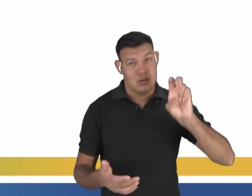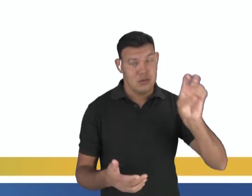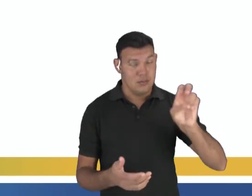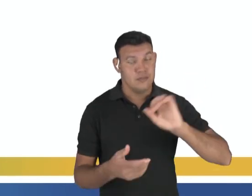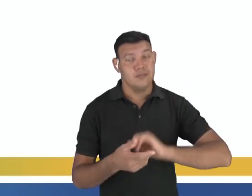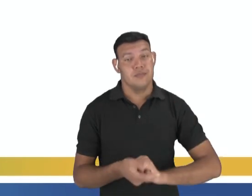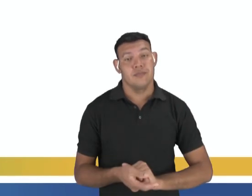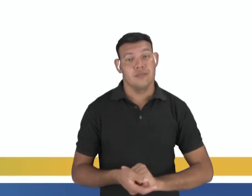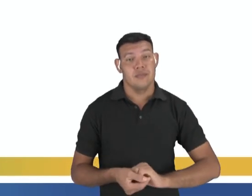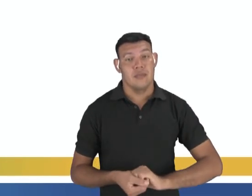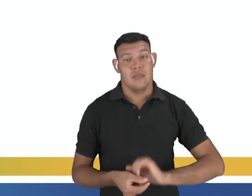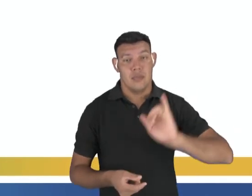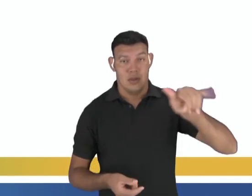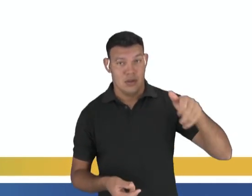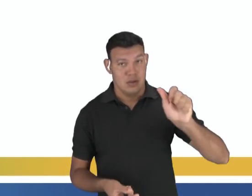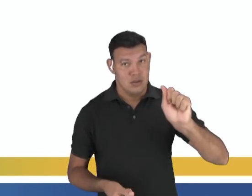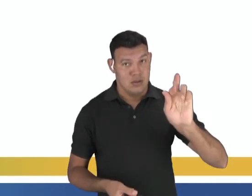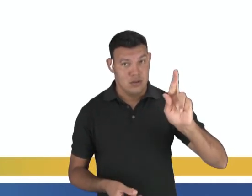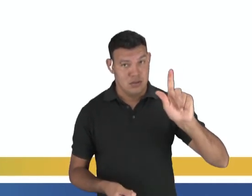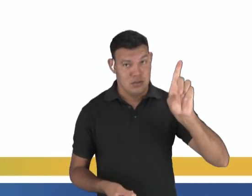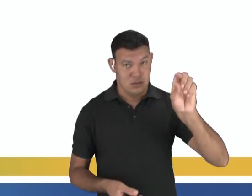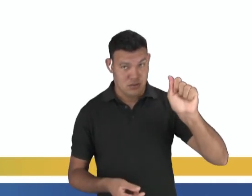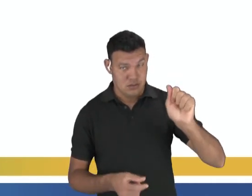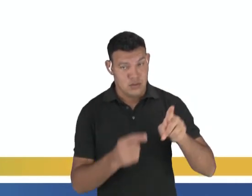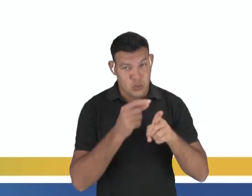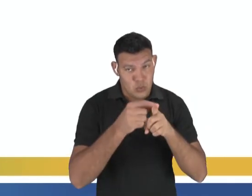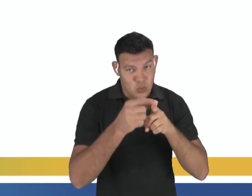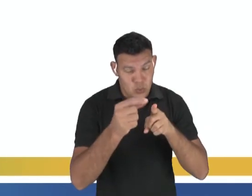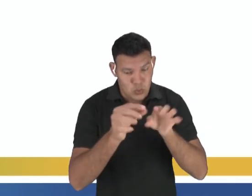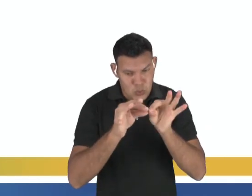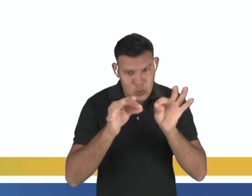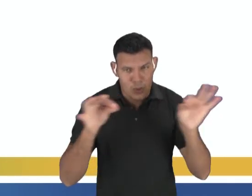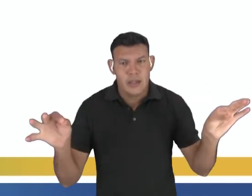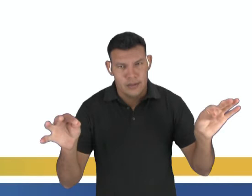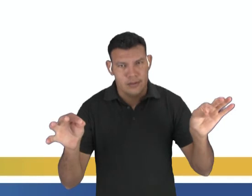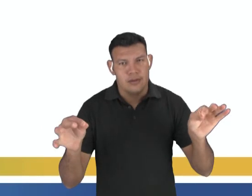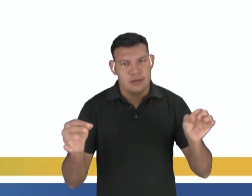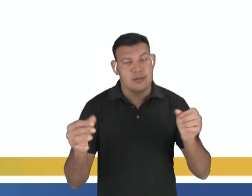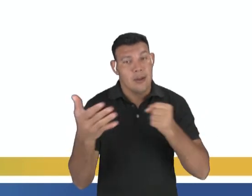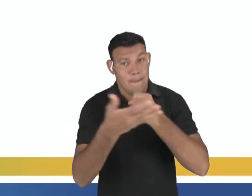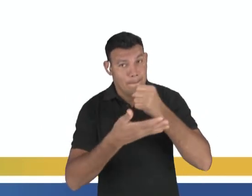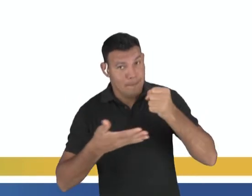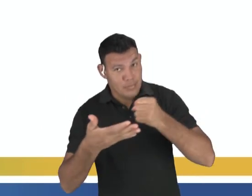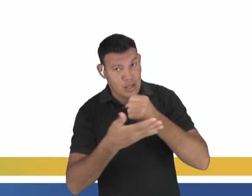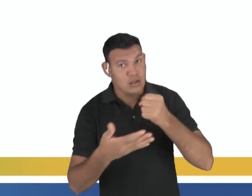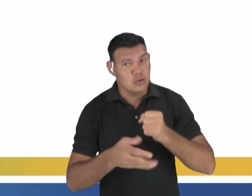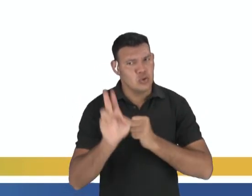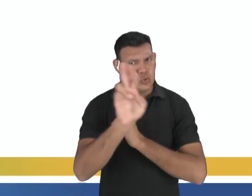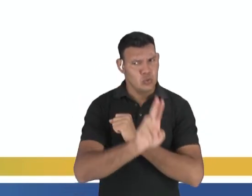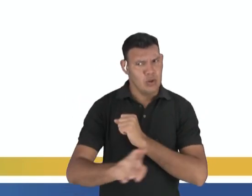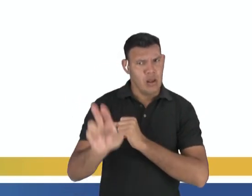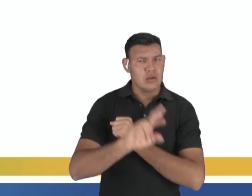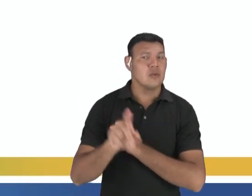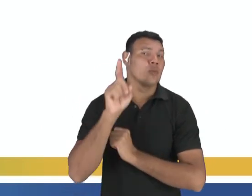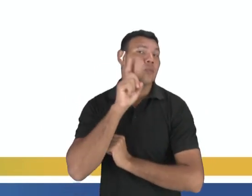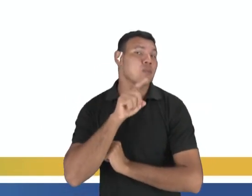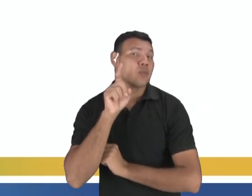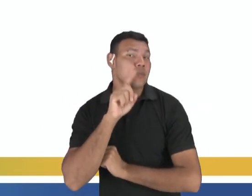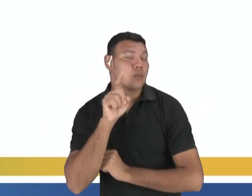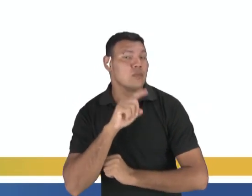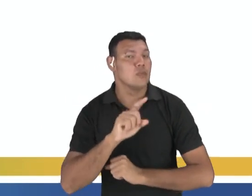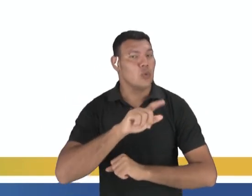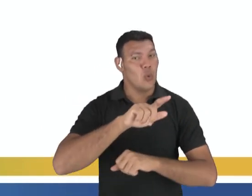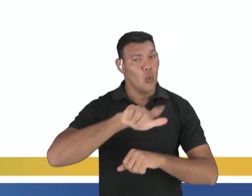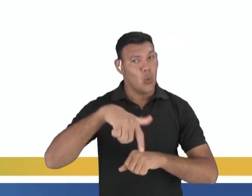a questão cinco Olha o que ela fala aí a Jardim unidade de comprimento básica no sistema de medida utilizados nos Estados